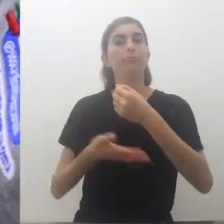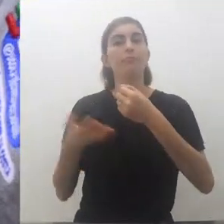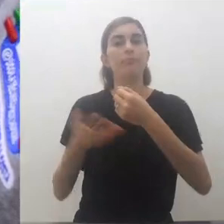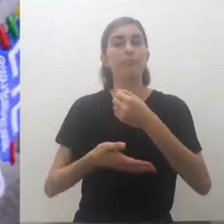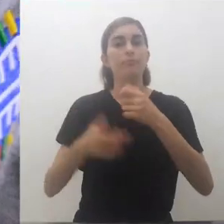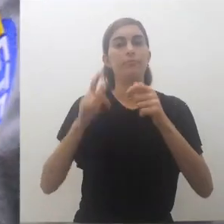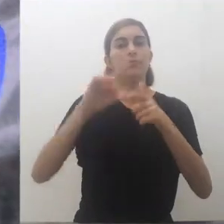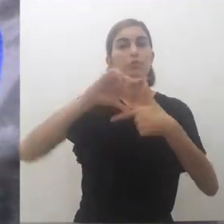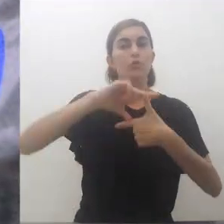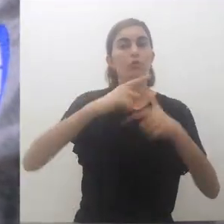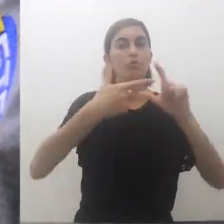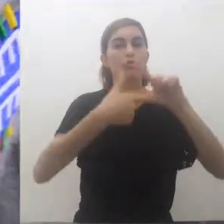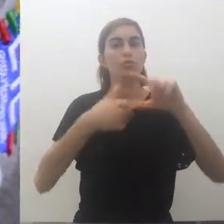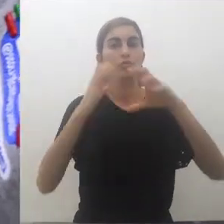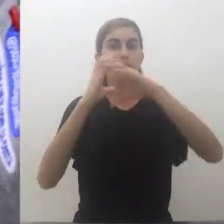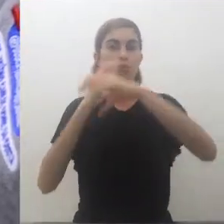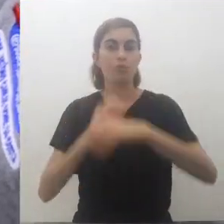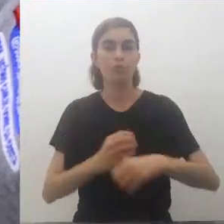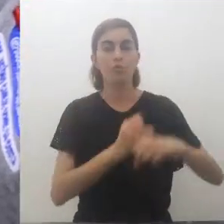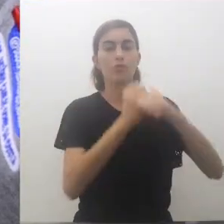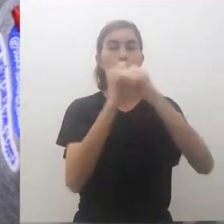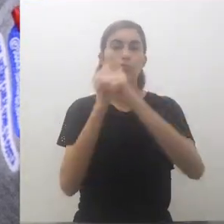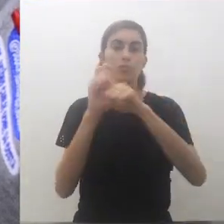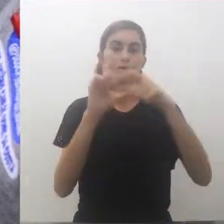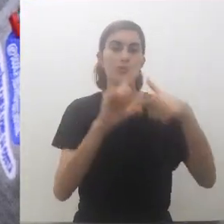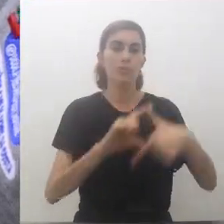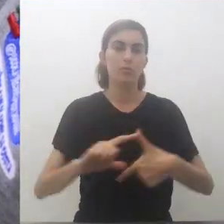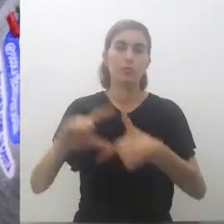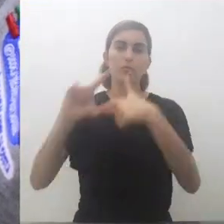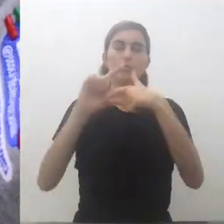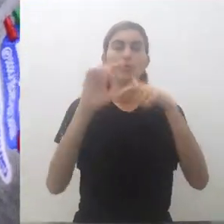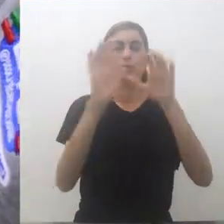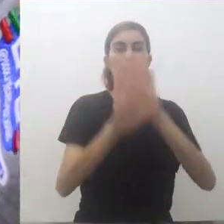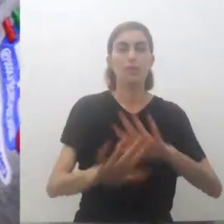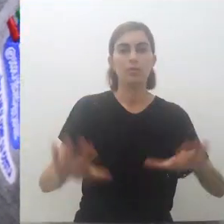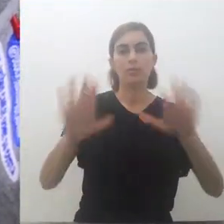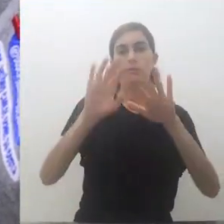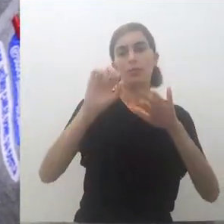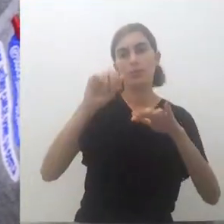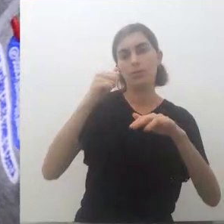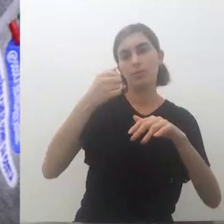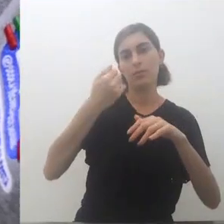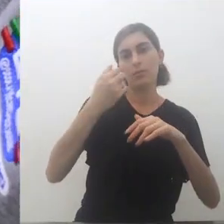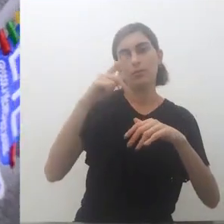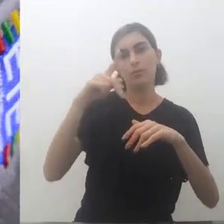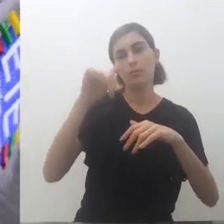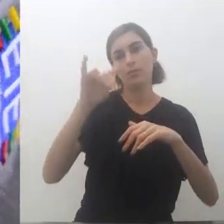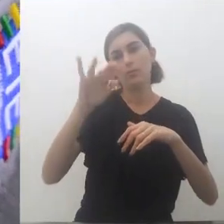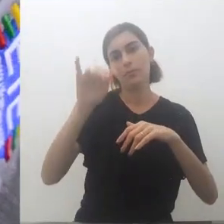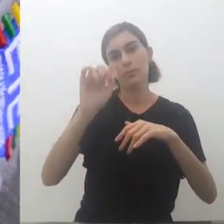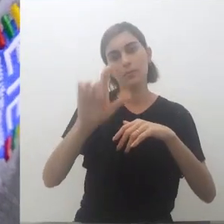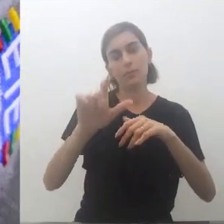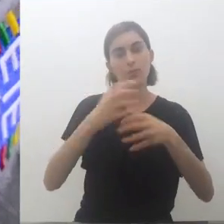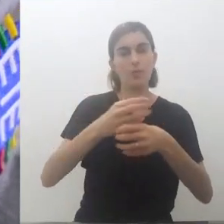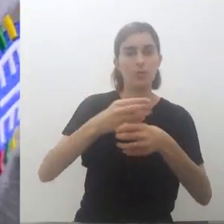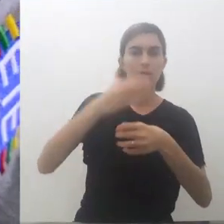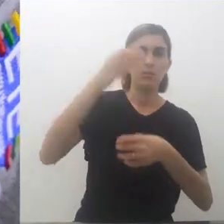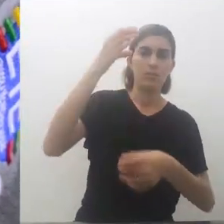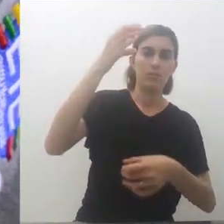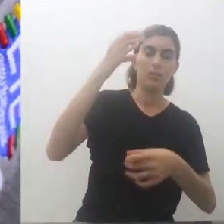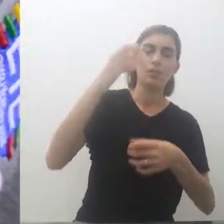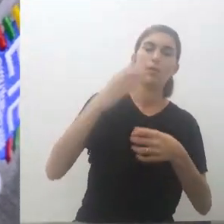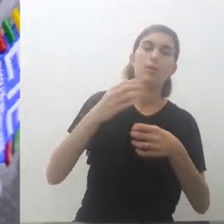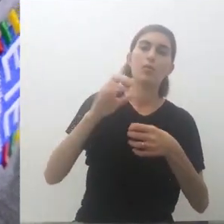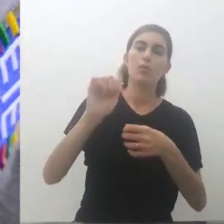geometria espacial, a espiral dourada ou a espiral áurea e a